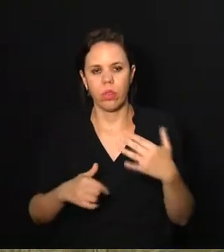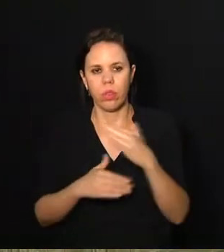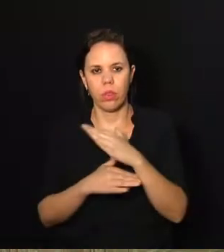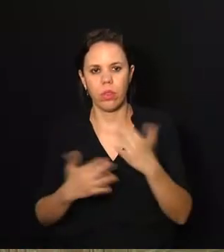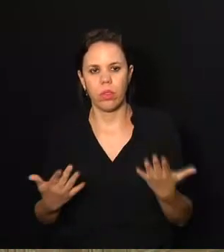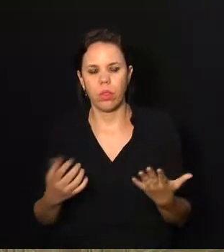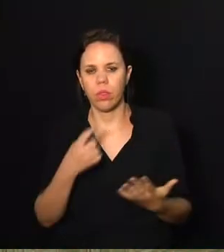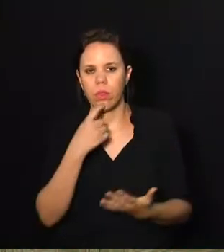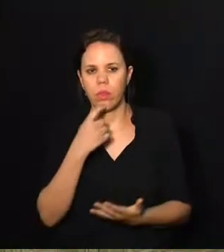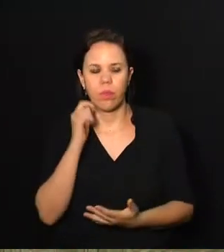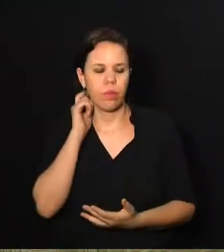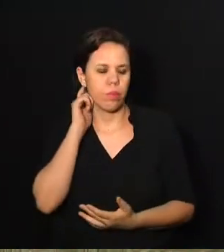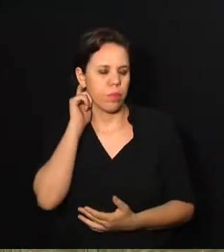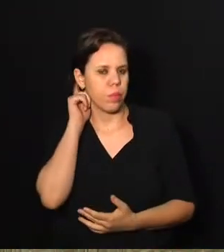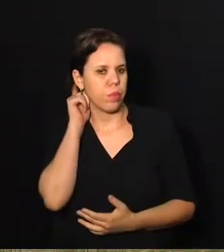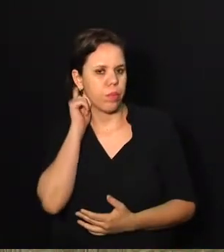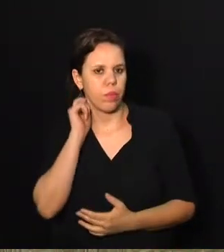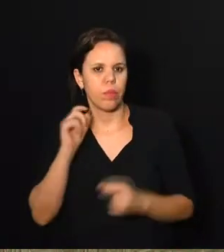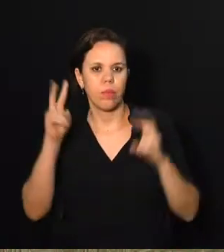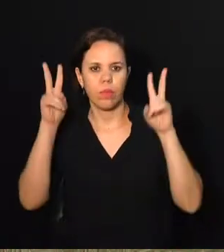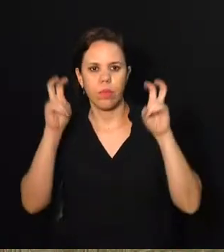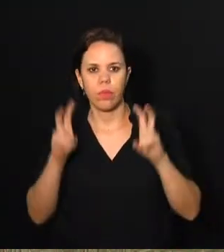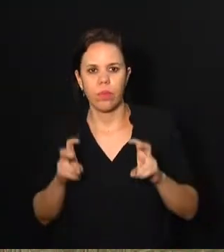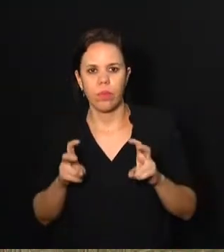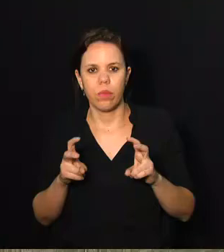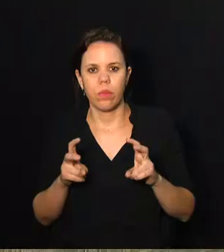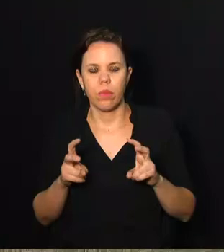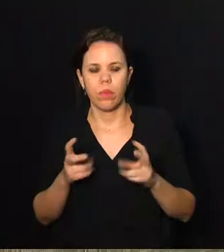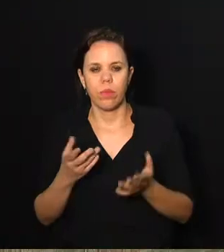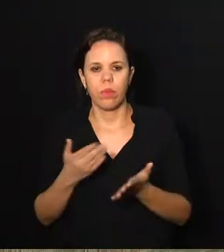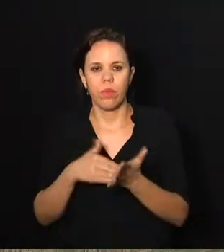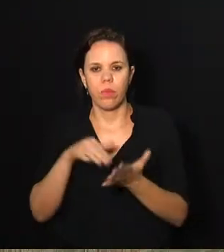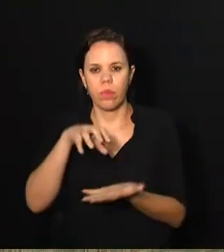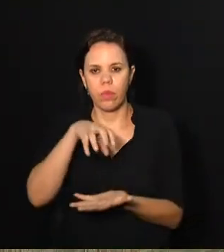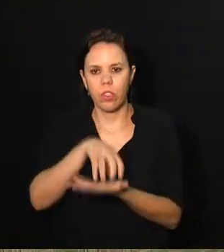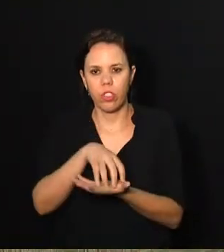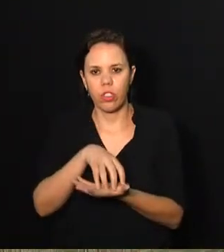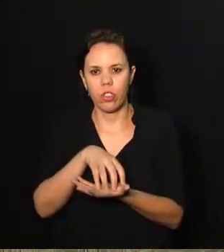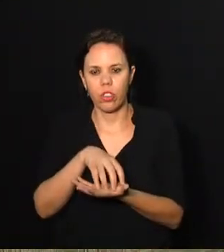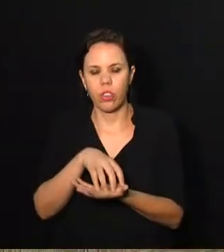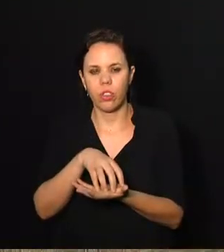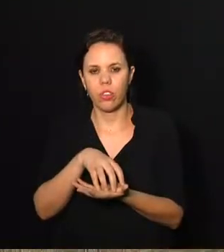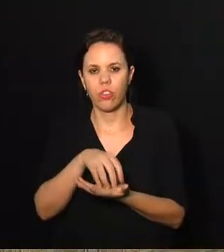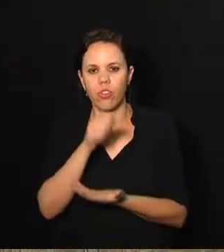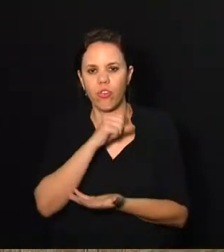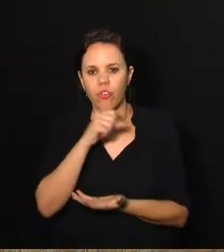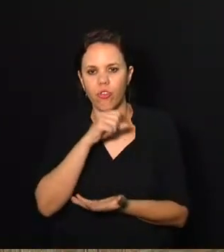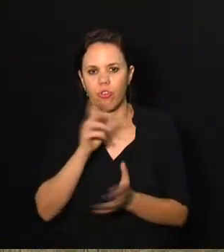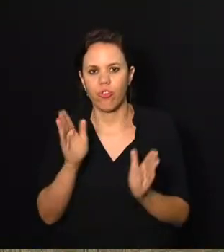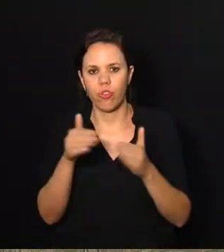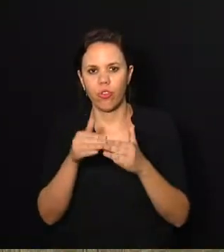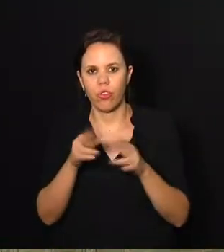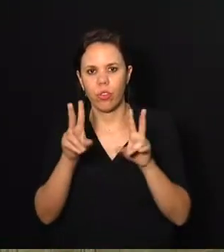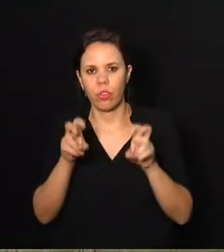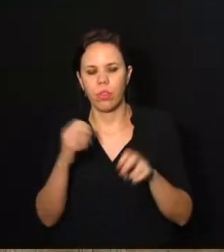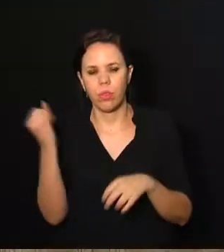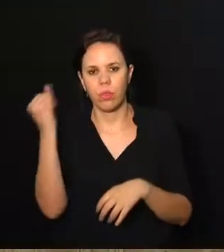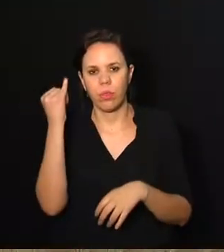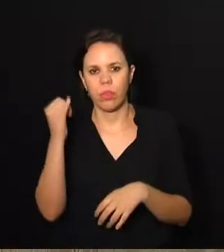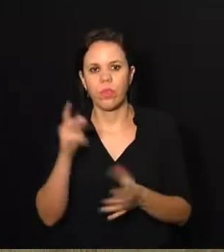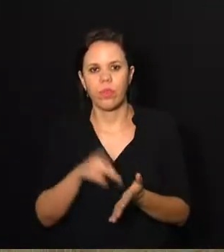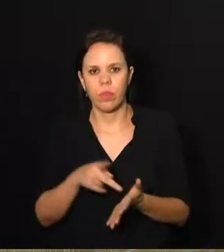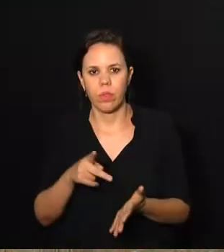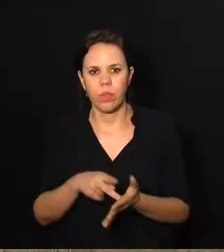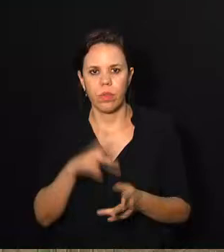Câmara Municipal de Campinas, o assunto creche para idosos, um assunto certamente muito importante, né, vereador? Não há dúvida.